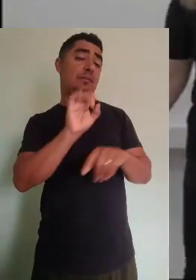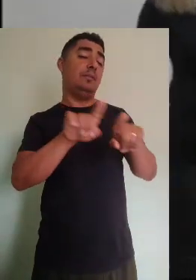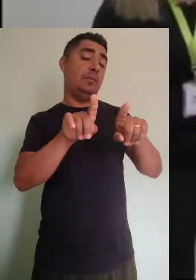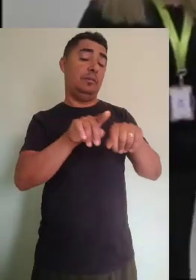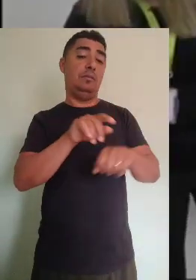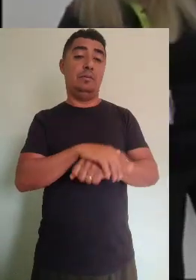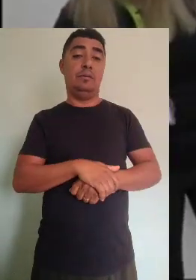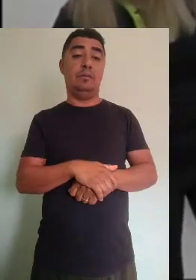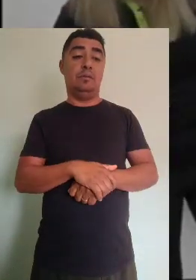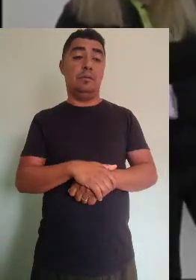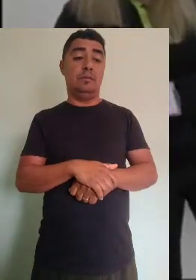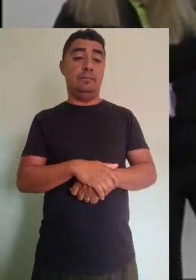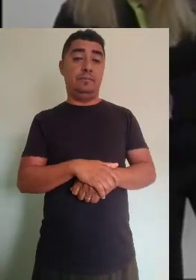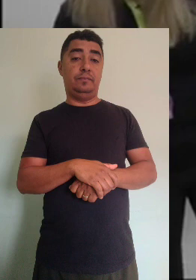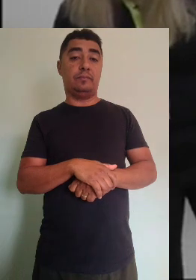direitos específicos também.